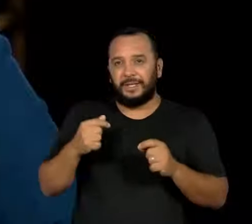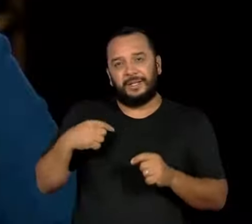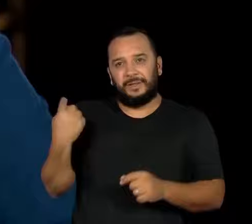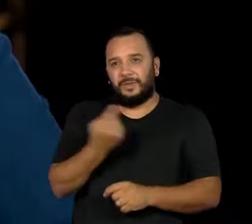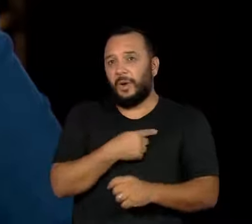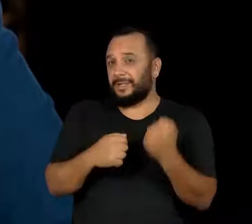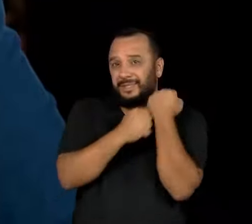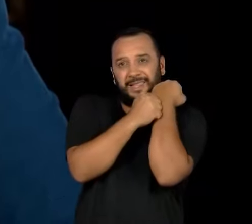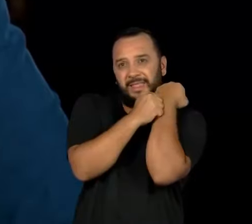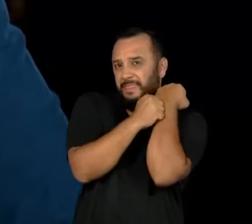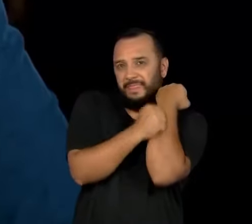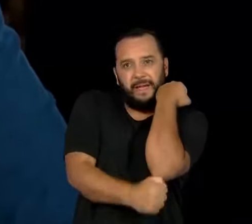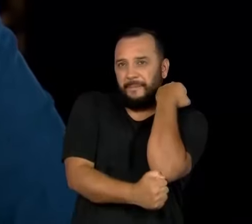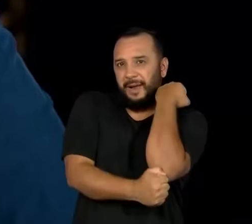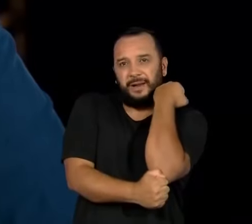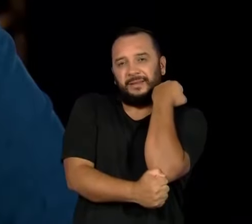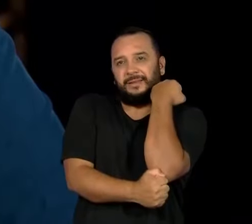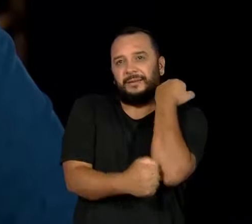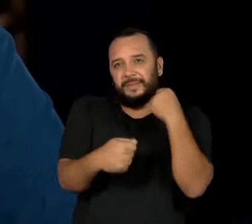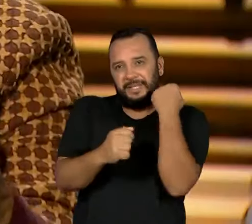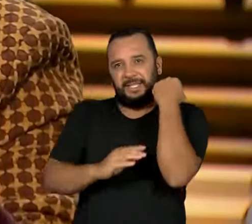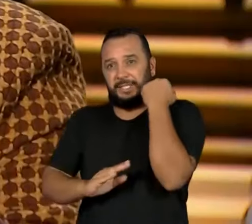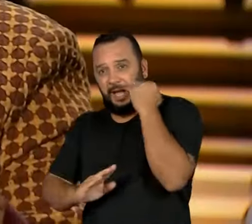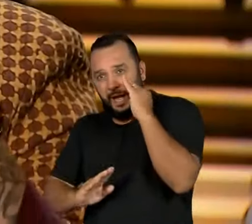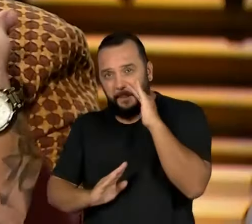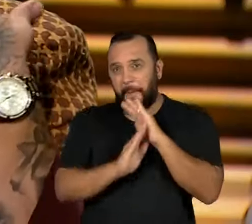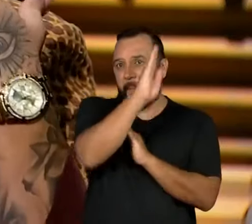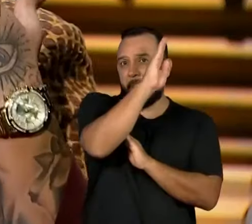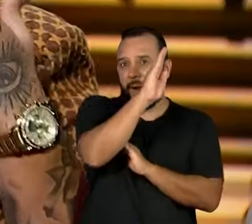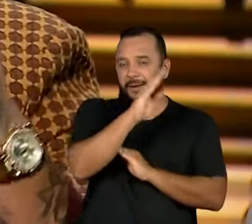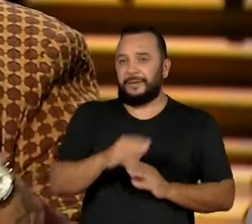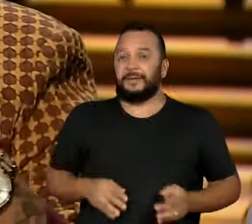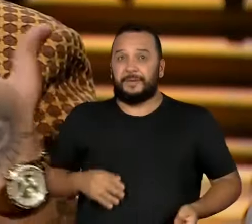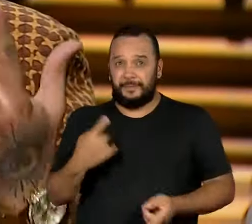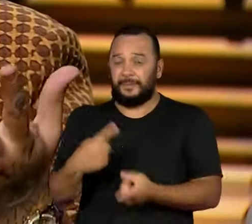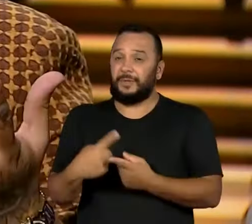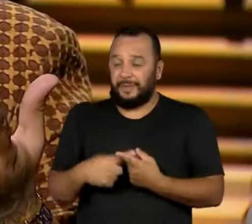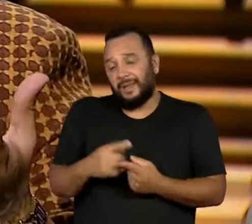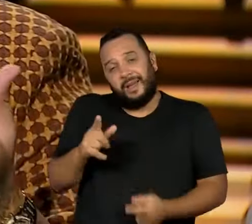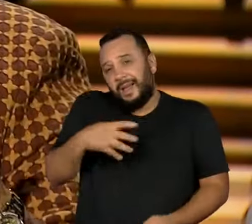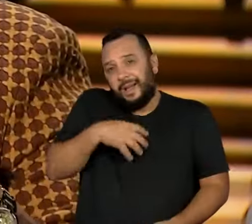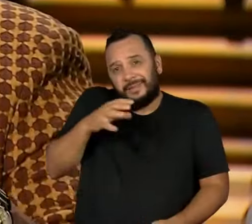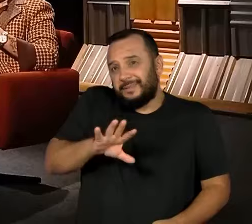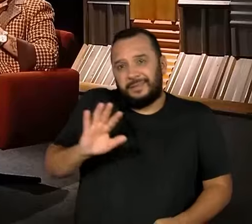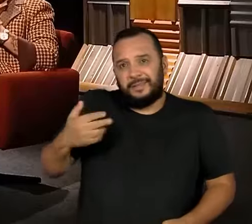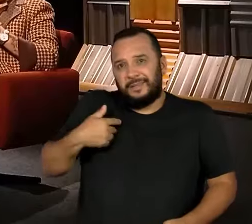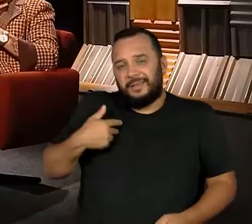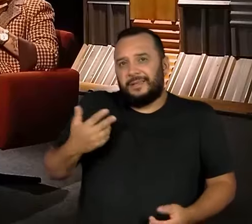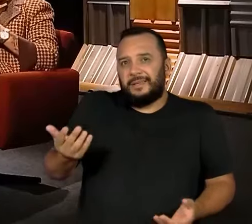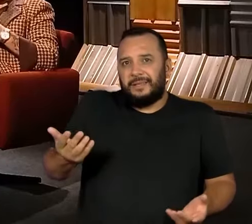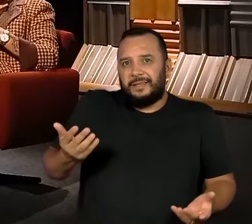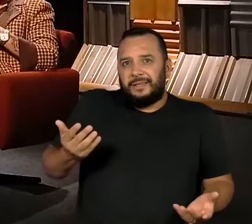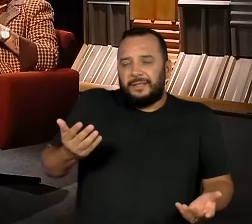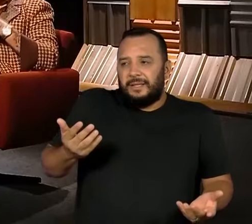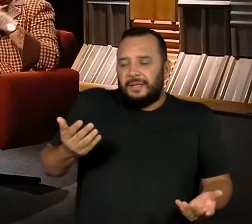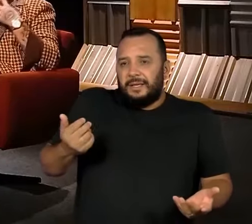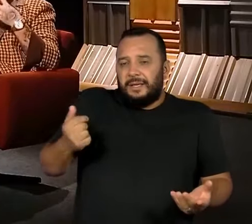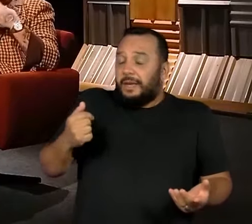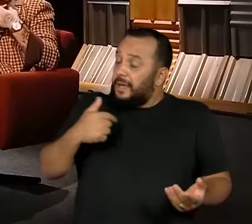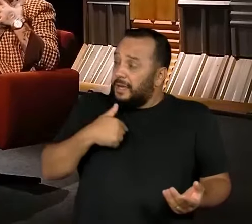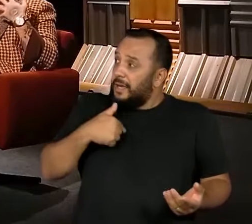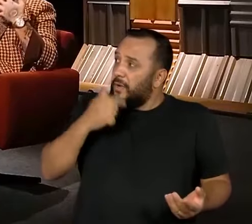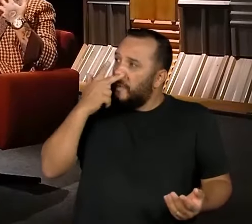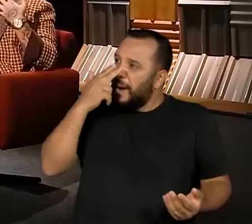né Por quê Porque é de verdade é uma fome é um instinto Sobrenatural que você tem e era algo como se eu tivesse